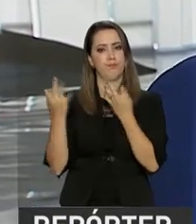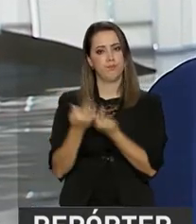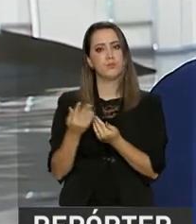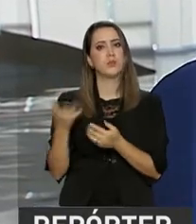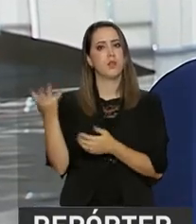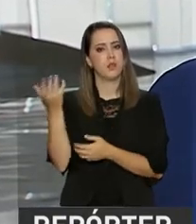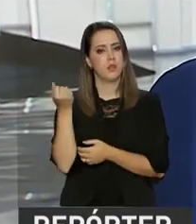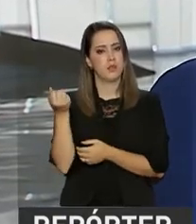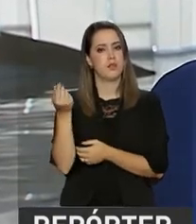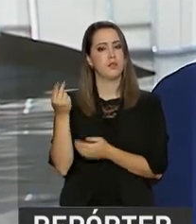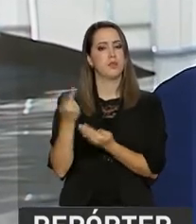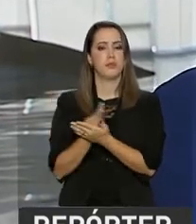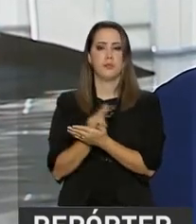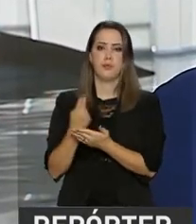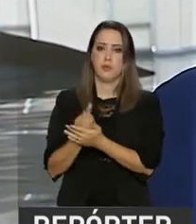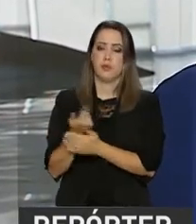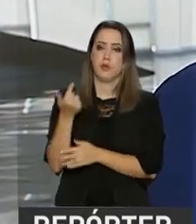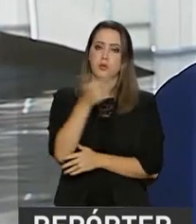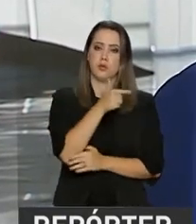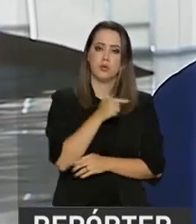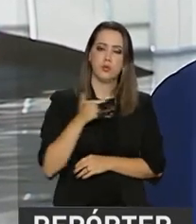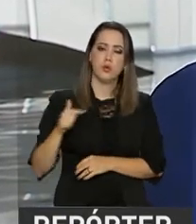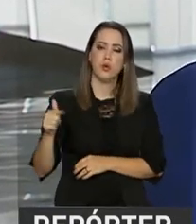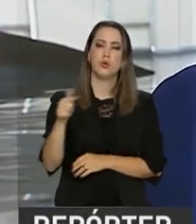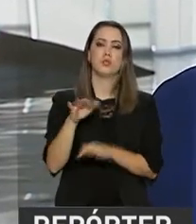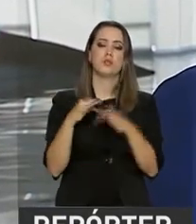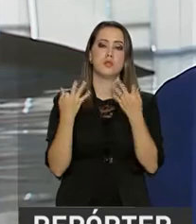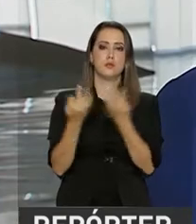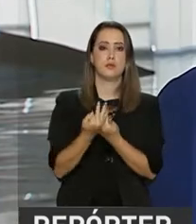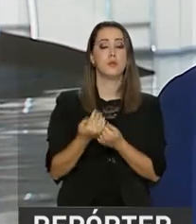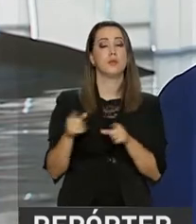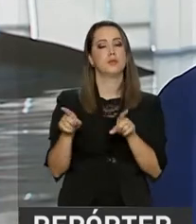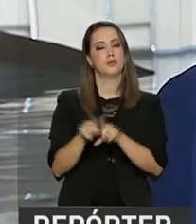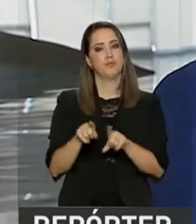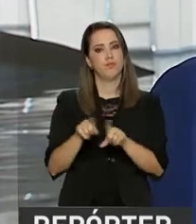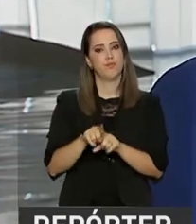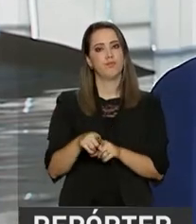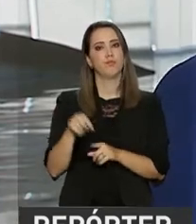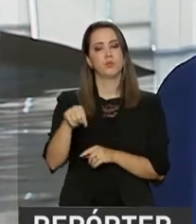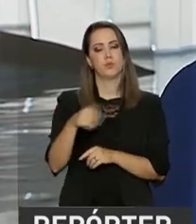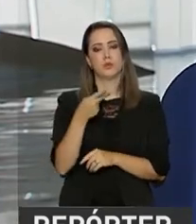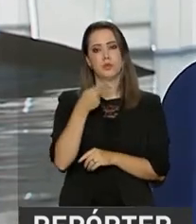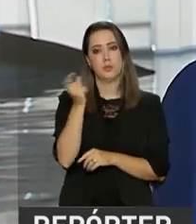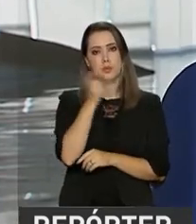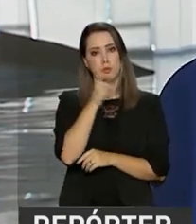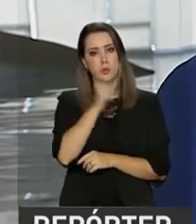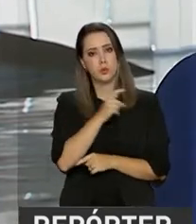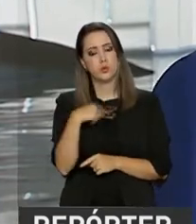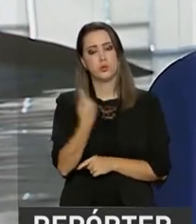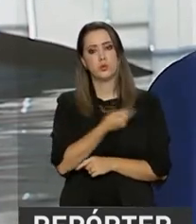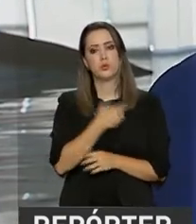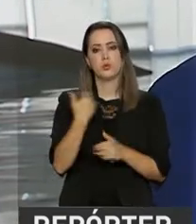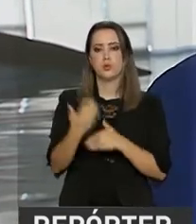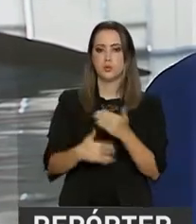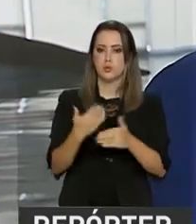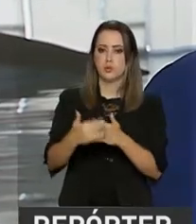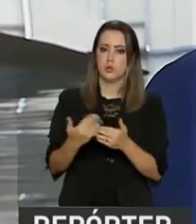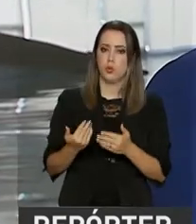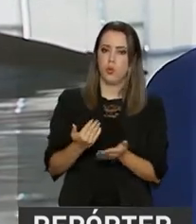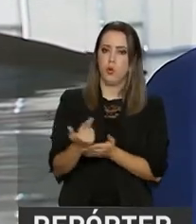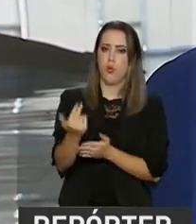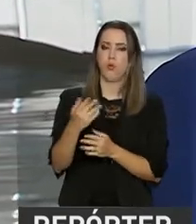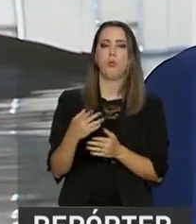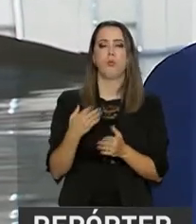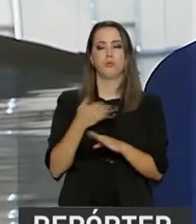As demais famílias que receberam indevidamente e que também houve má-fé, nós progressivamente faremos o mesmo